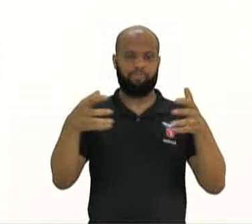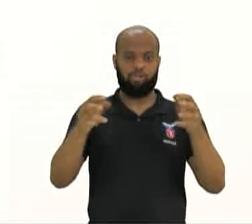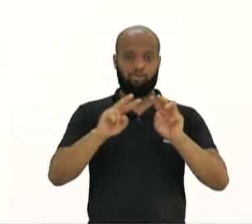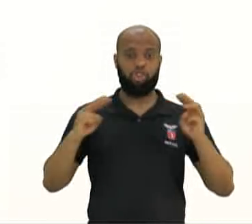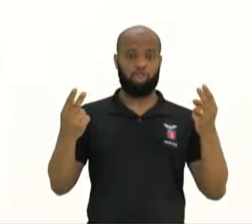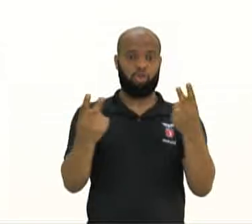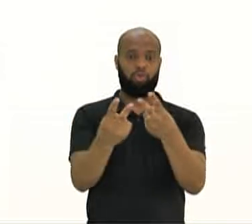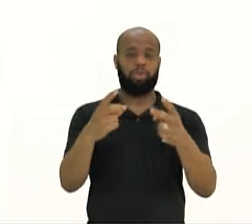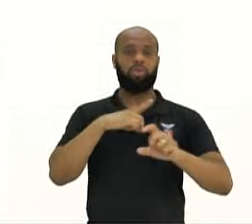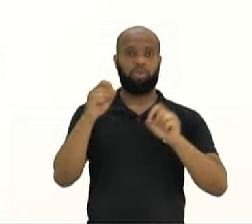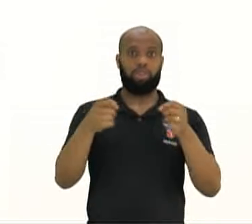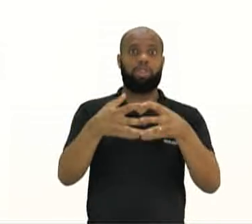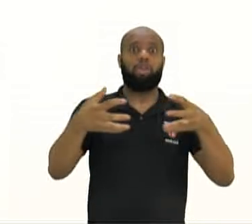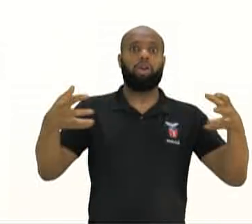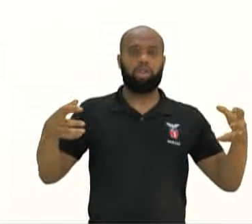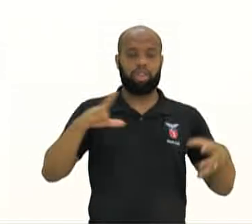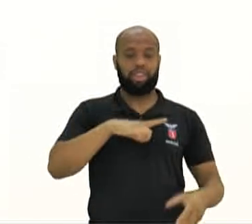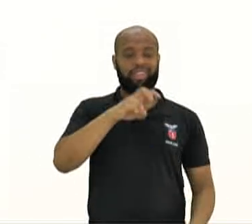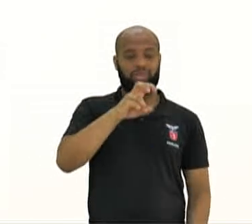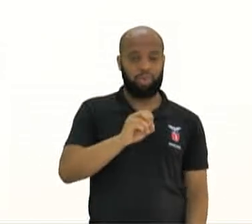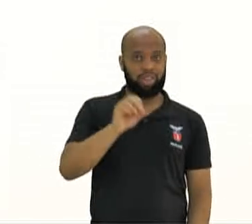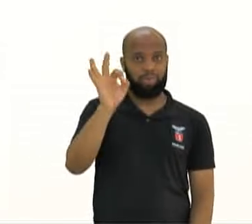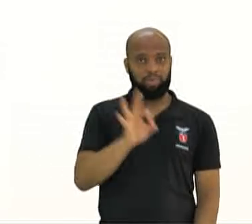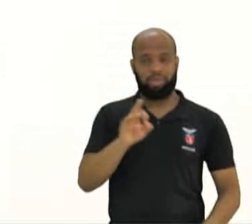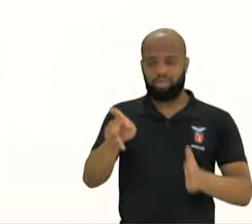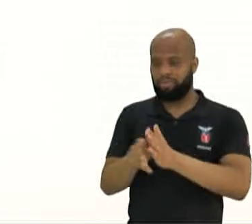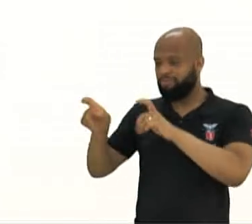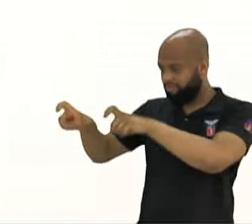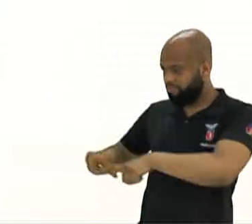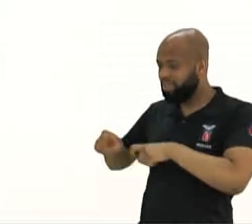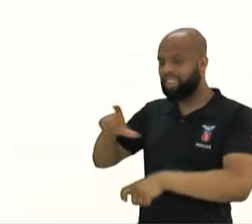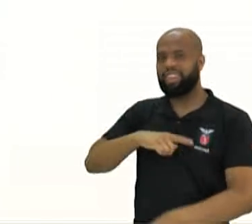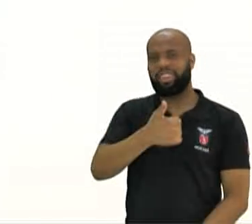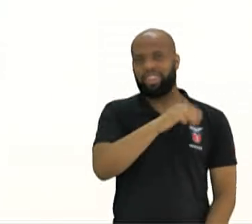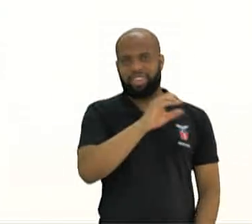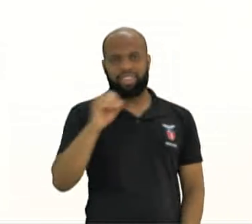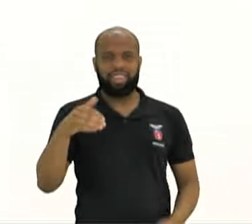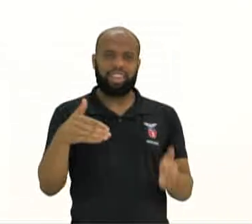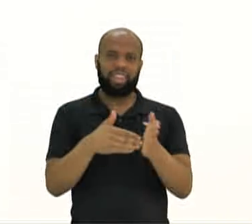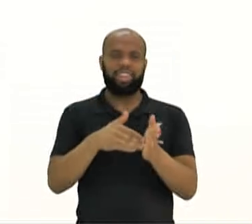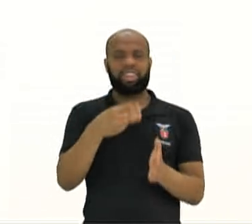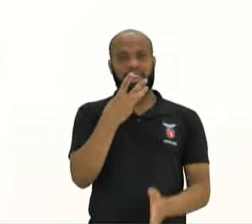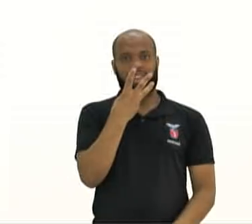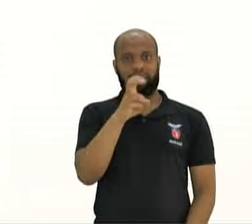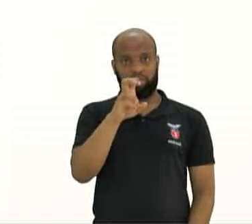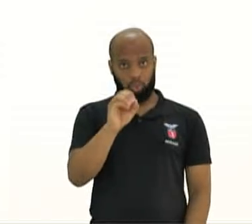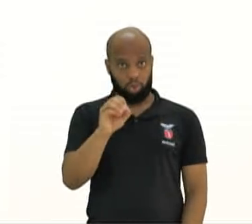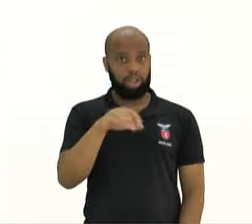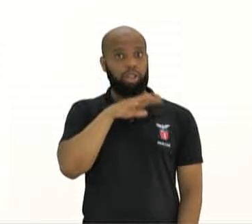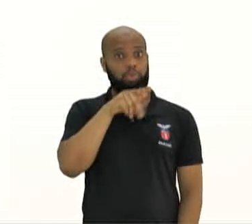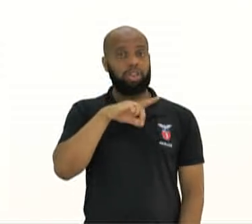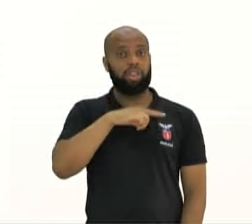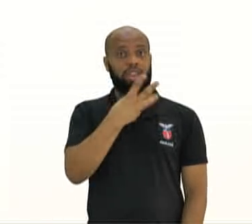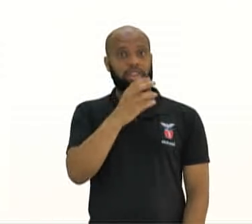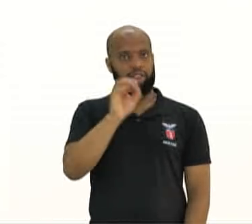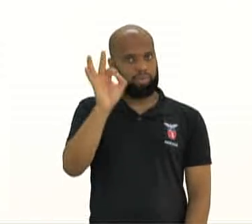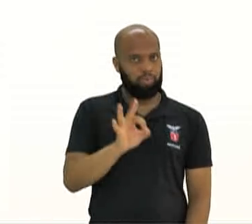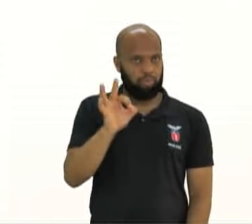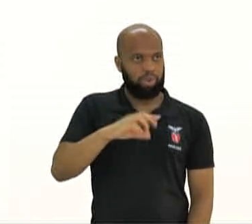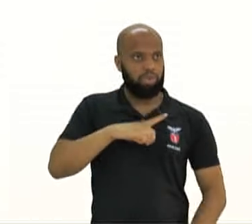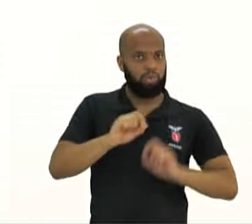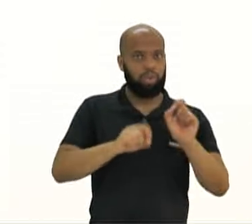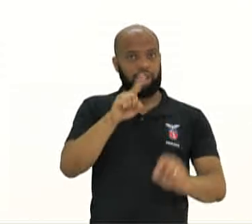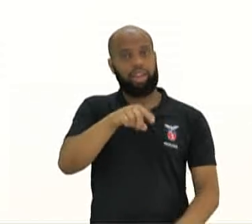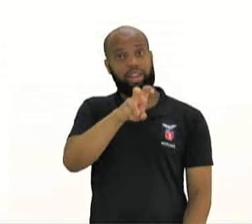que encontramos. 50% das fazendas possuem de 100 a 350 animais, 30% das fazendas